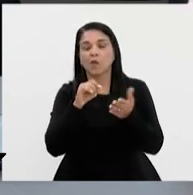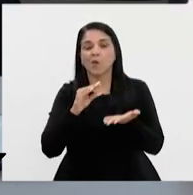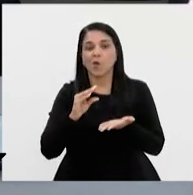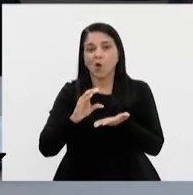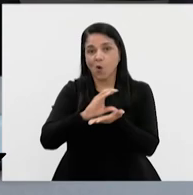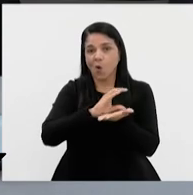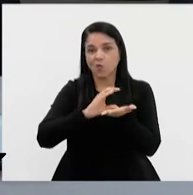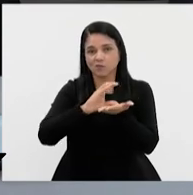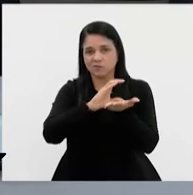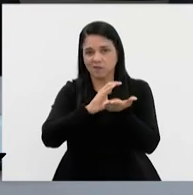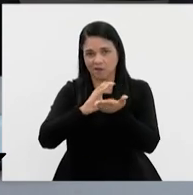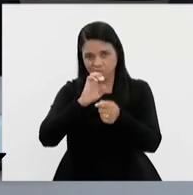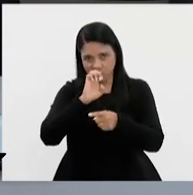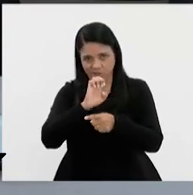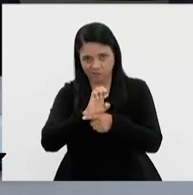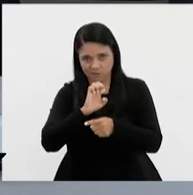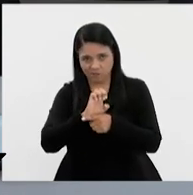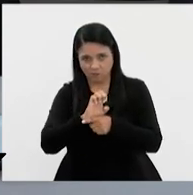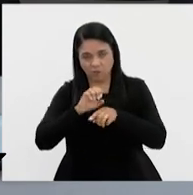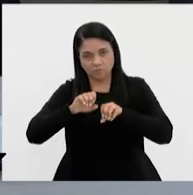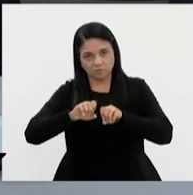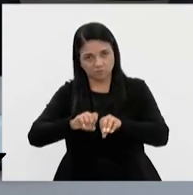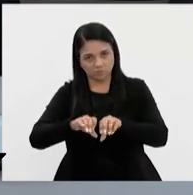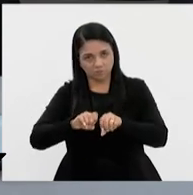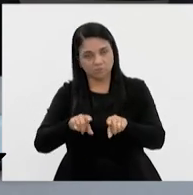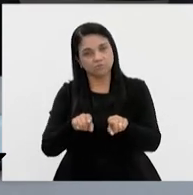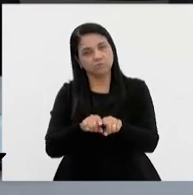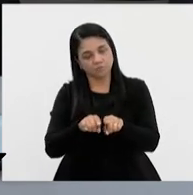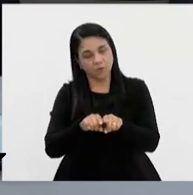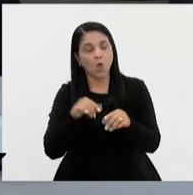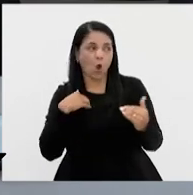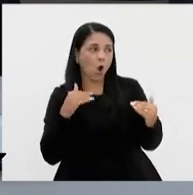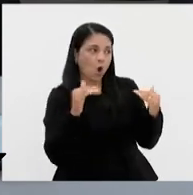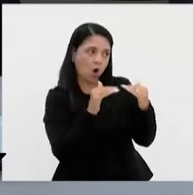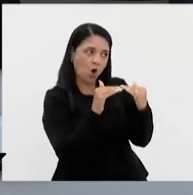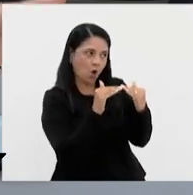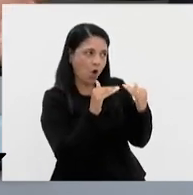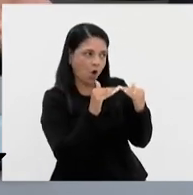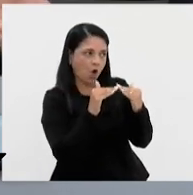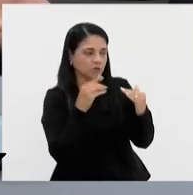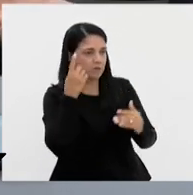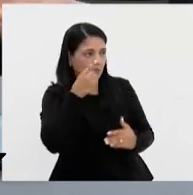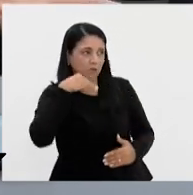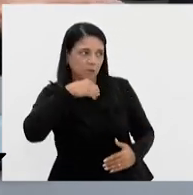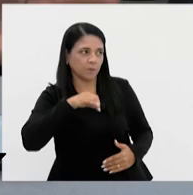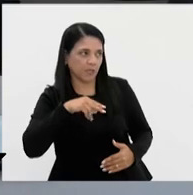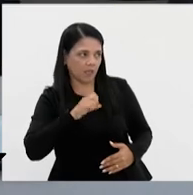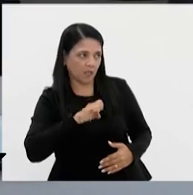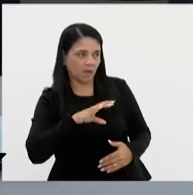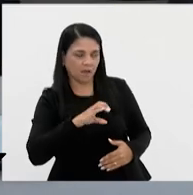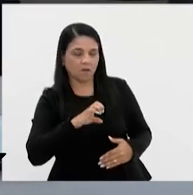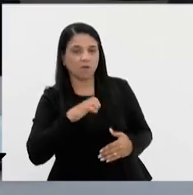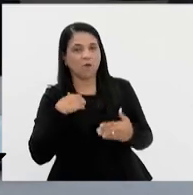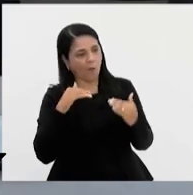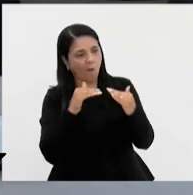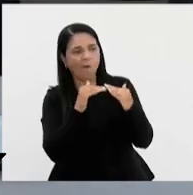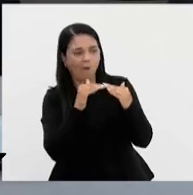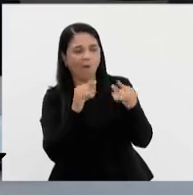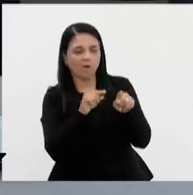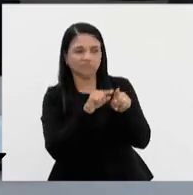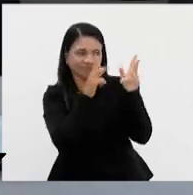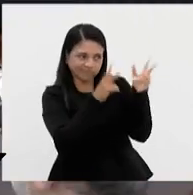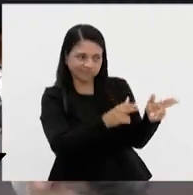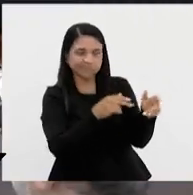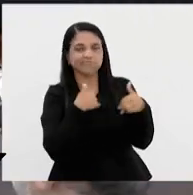Estadual de Educação. Concordo também com o Luiz Paulo. Porque senão não tem o filtro. Eu acho que o filtro é o